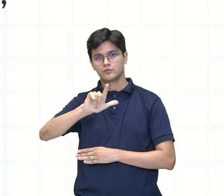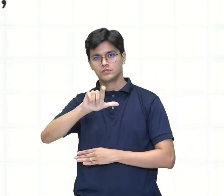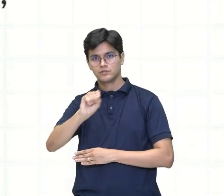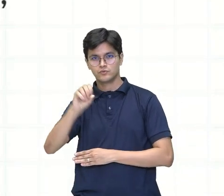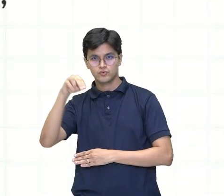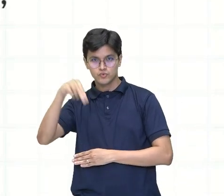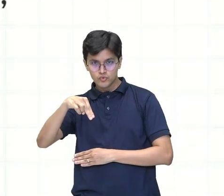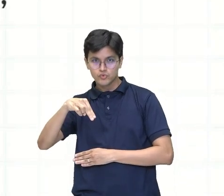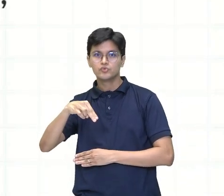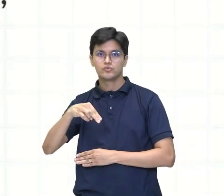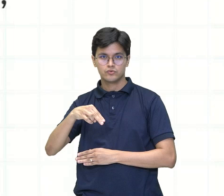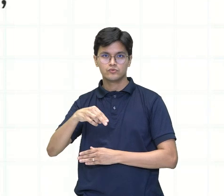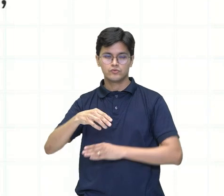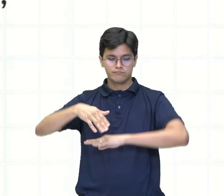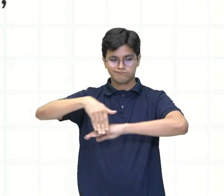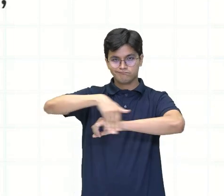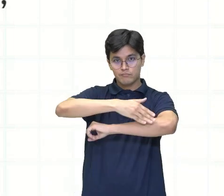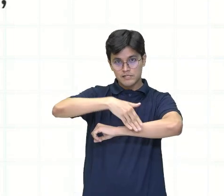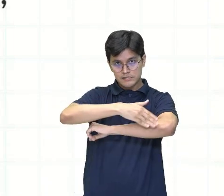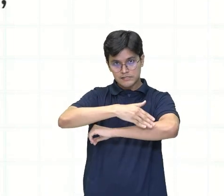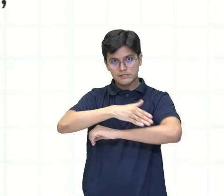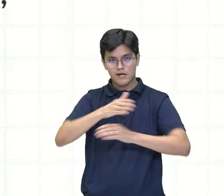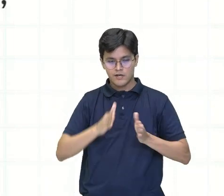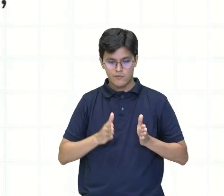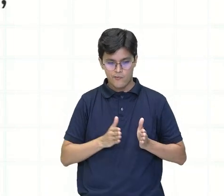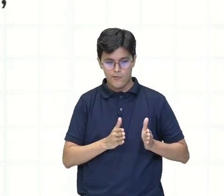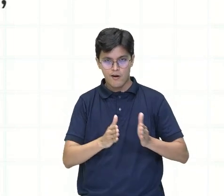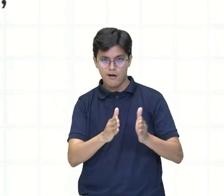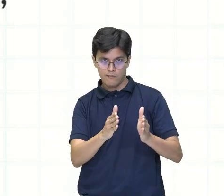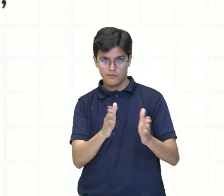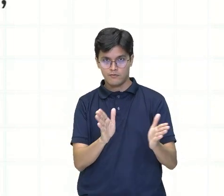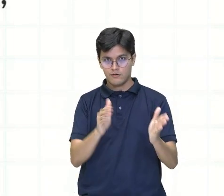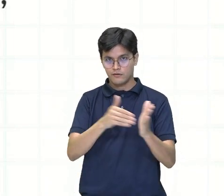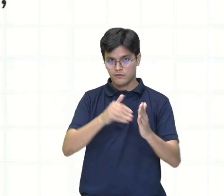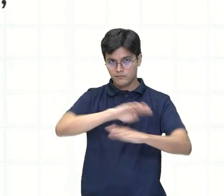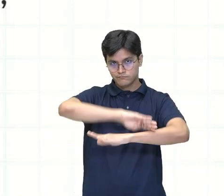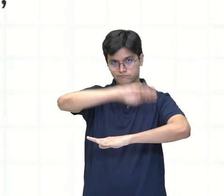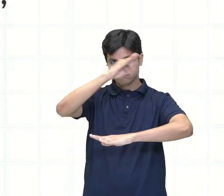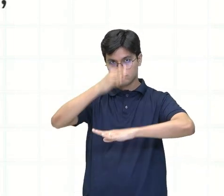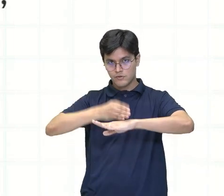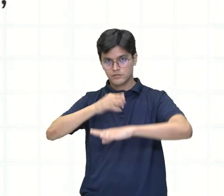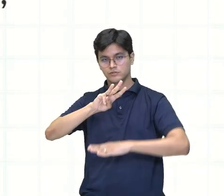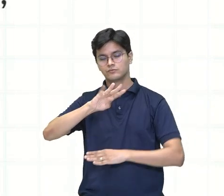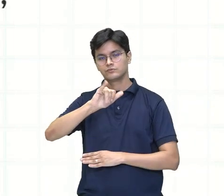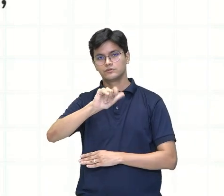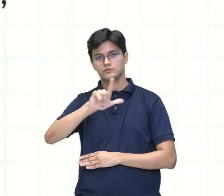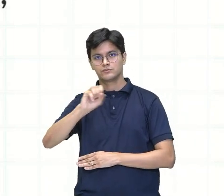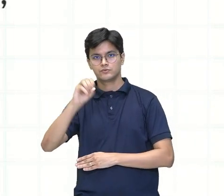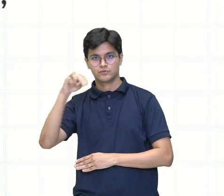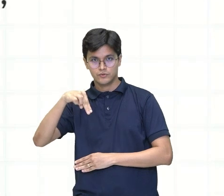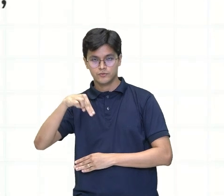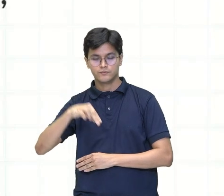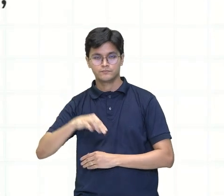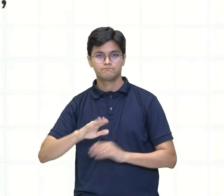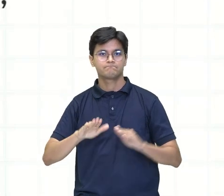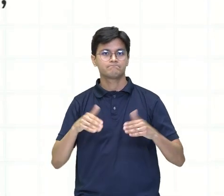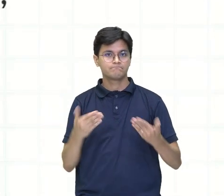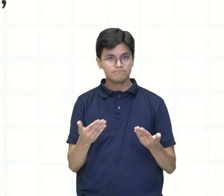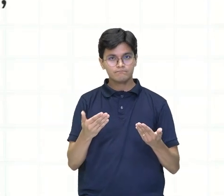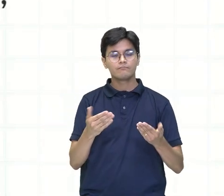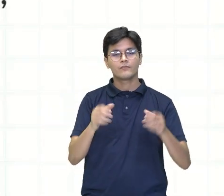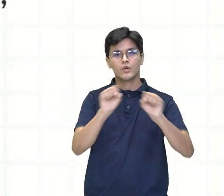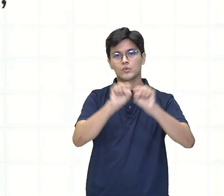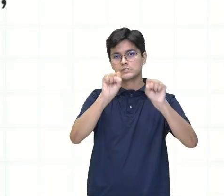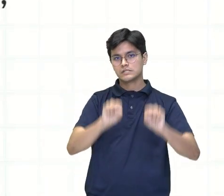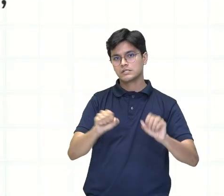caminho para o Monte Wilson, né? Mount é montanha, né? Ou monte, certo? Então, esse sistema